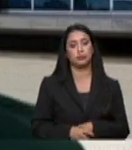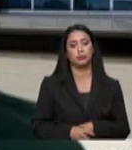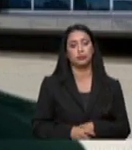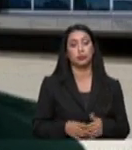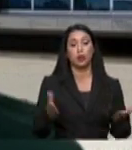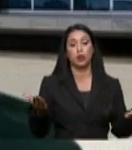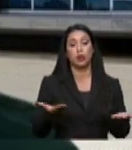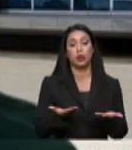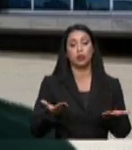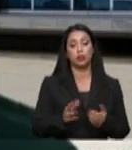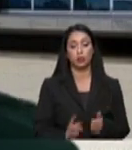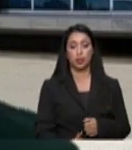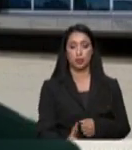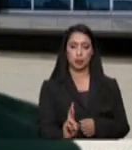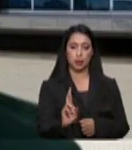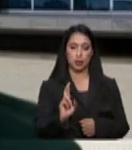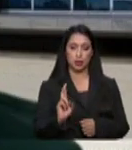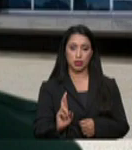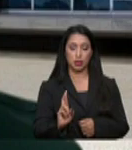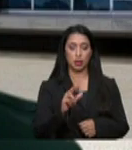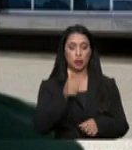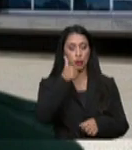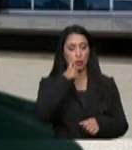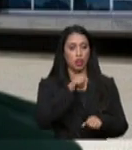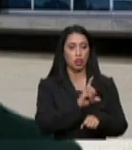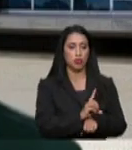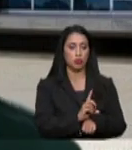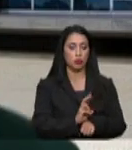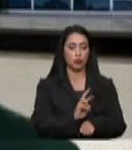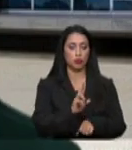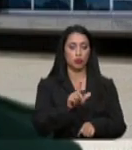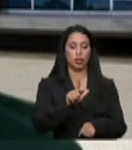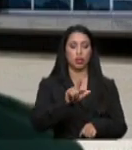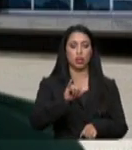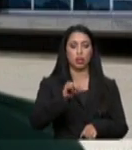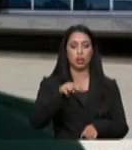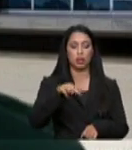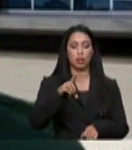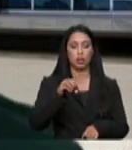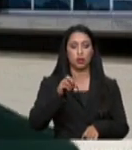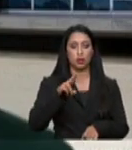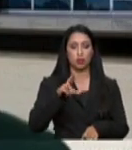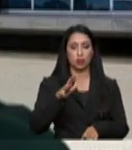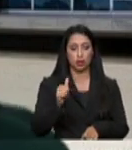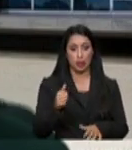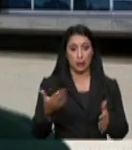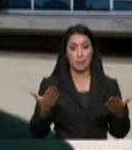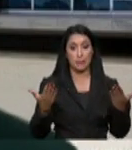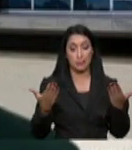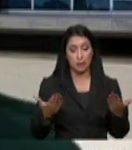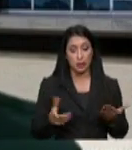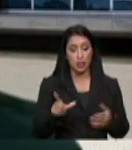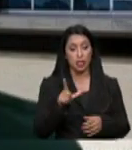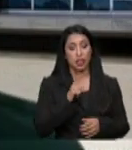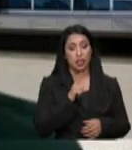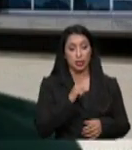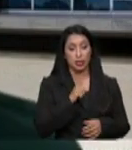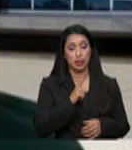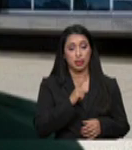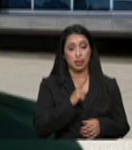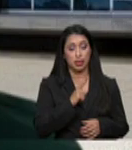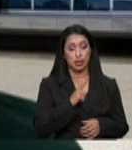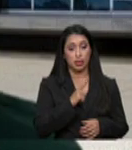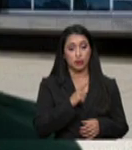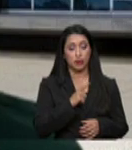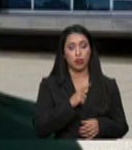e hoje aqui também representada pela Dra Leonora mas que teve no seu